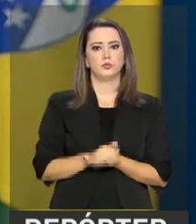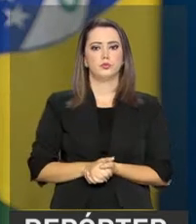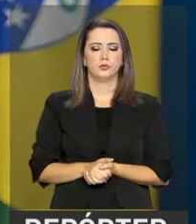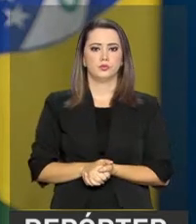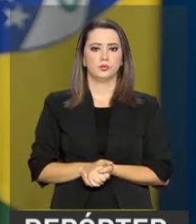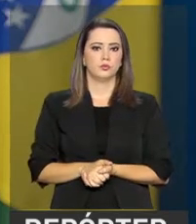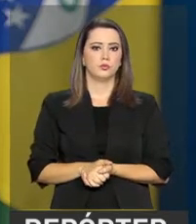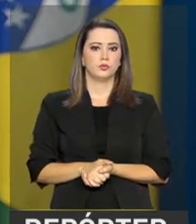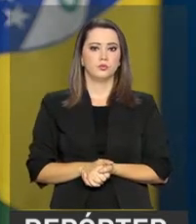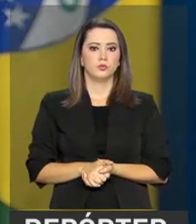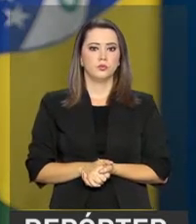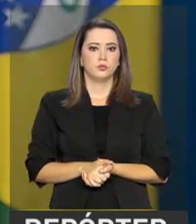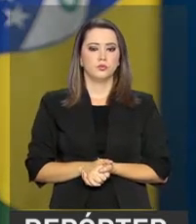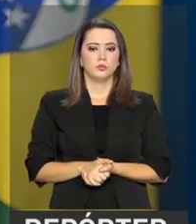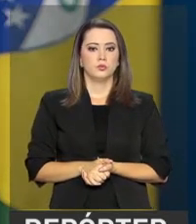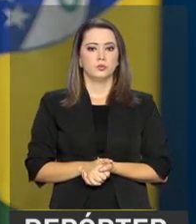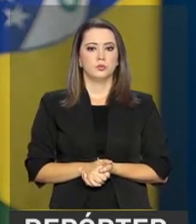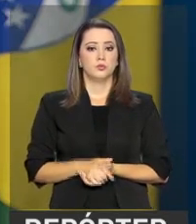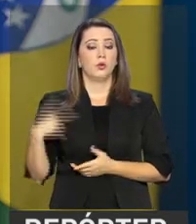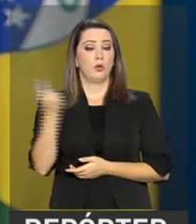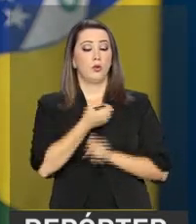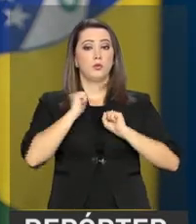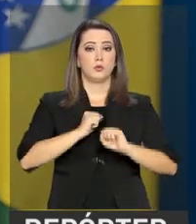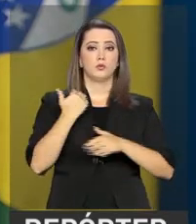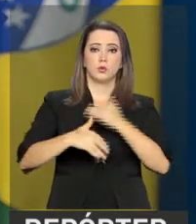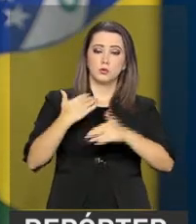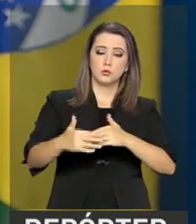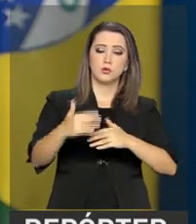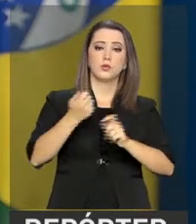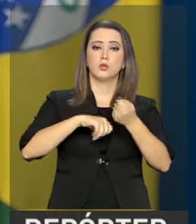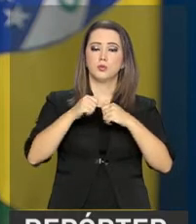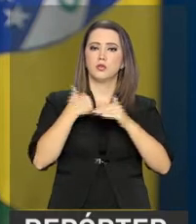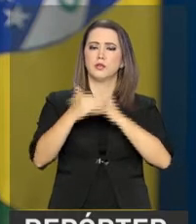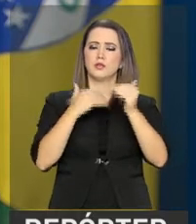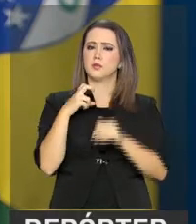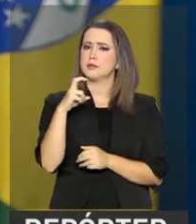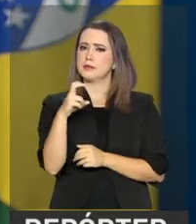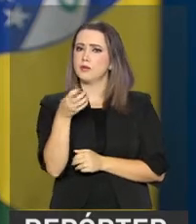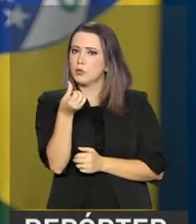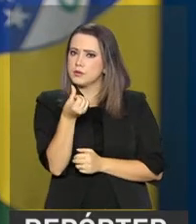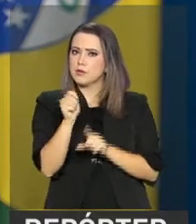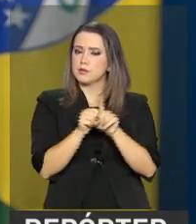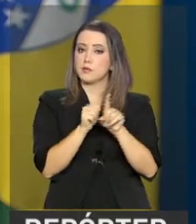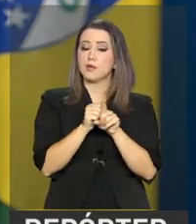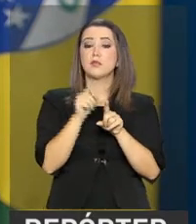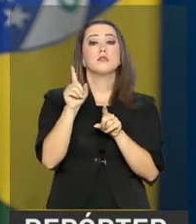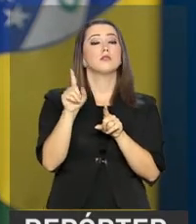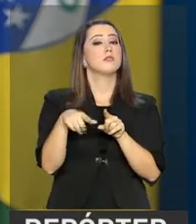na verdade nós conseguimos fazer com que a economia crescesse nestes últimos cinco seis meses foi possível